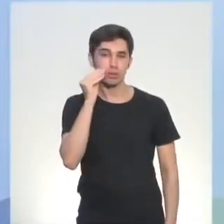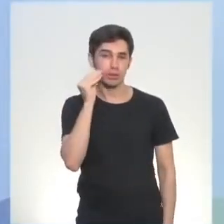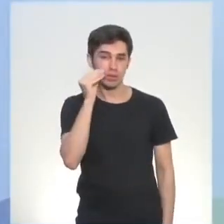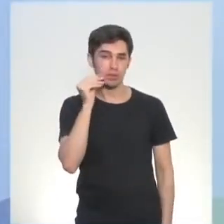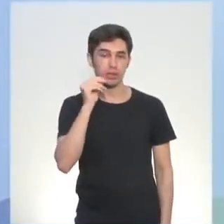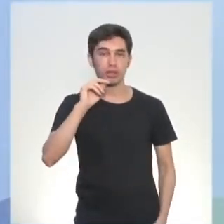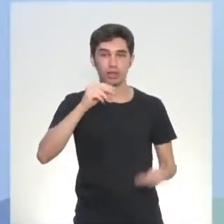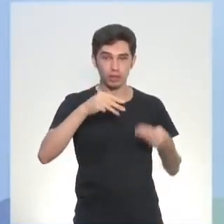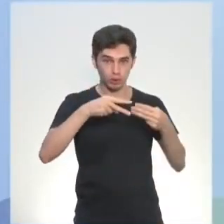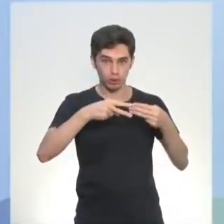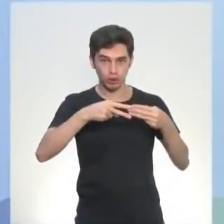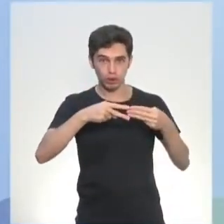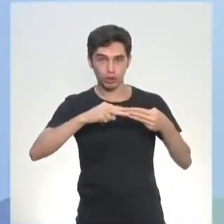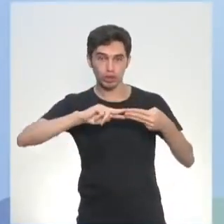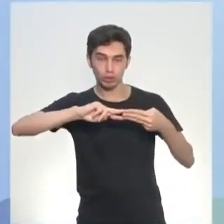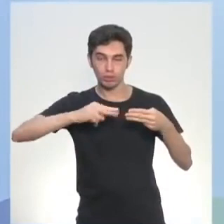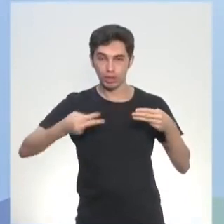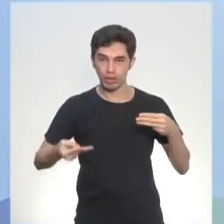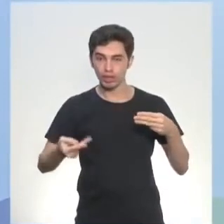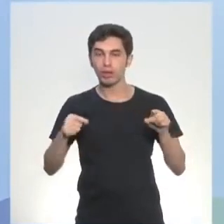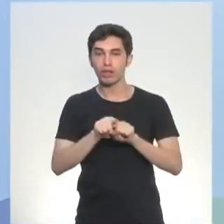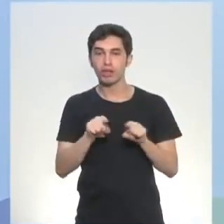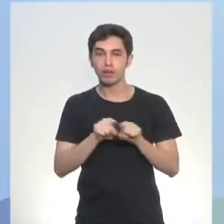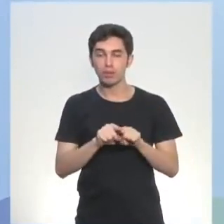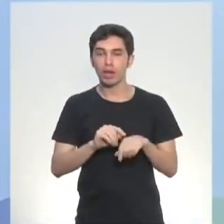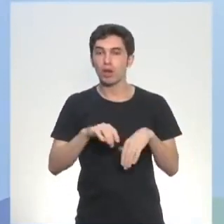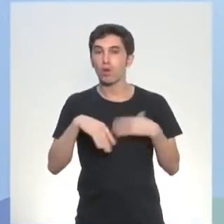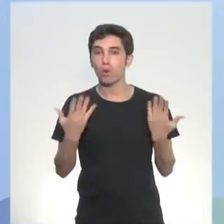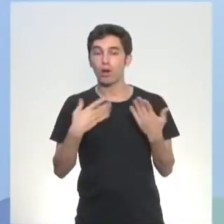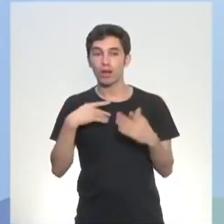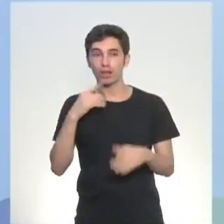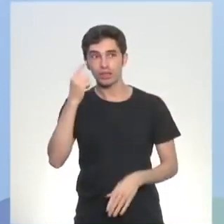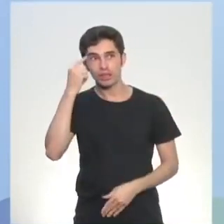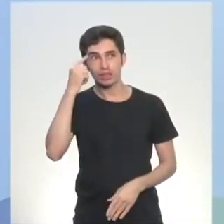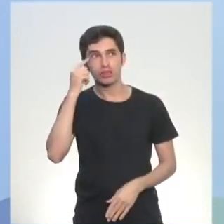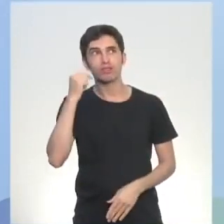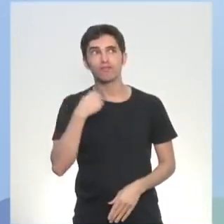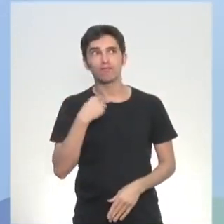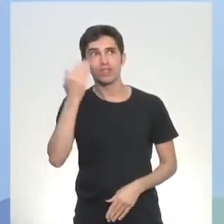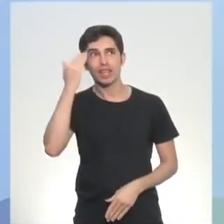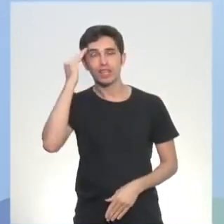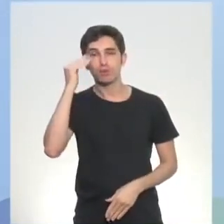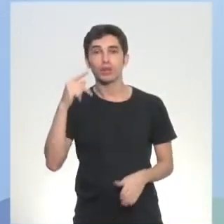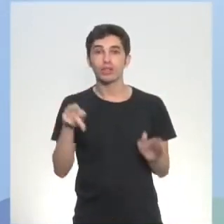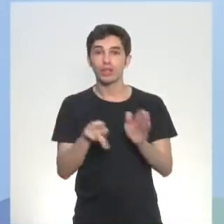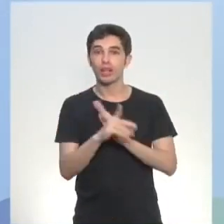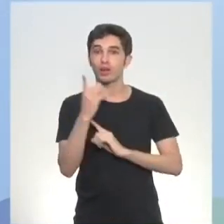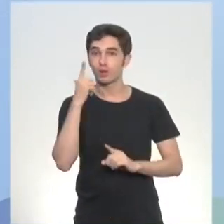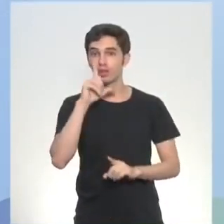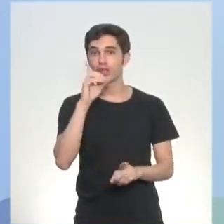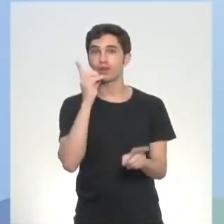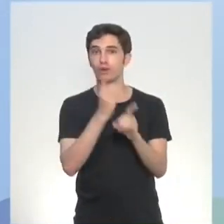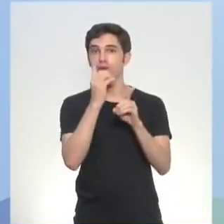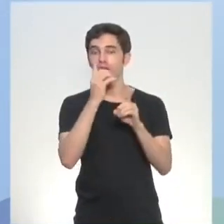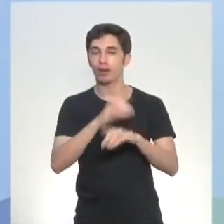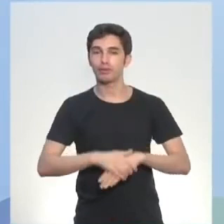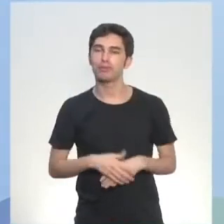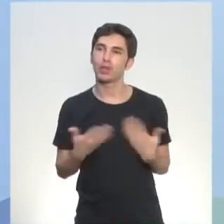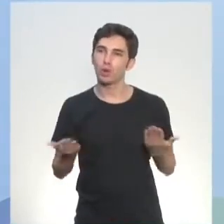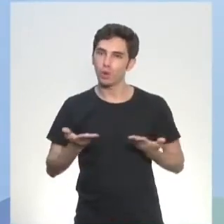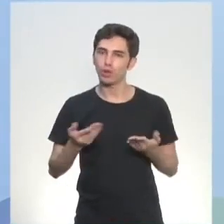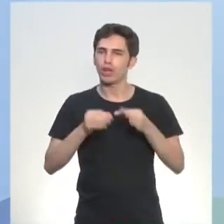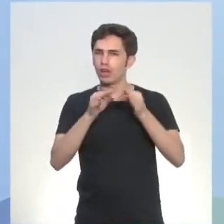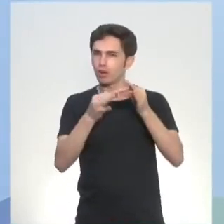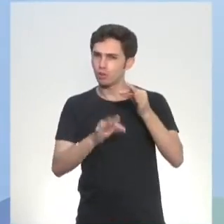ele chegou. Ok, gente? Então, olha só, gente, a aula hoje é compridinha, é extensa, né? E aí a gente vai